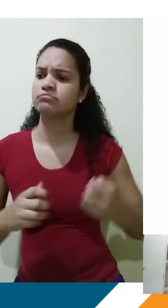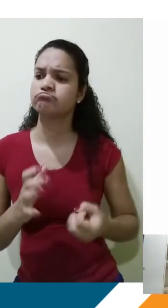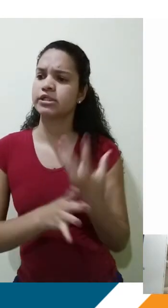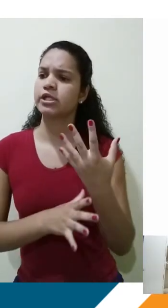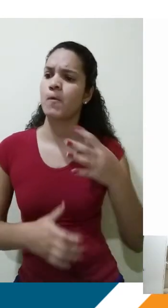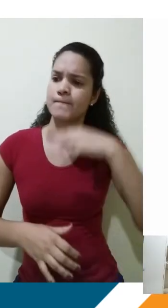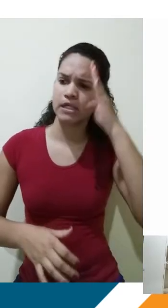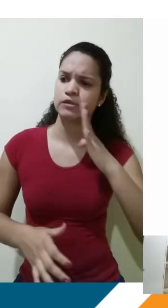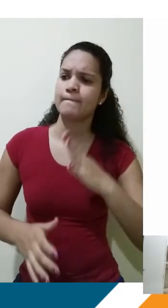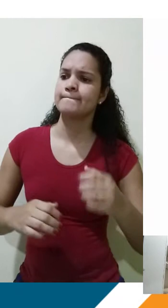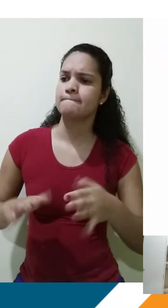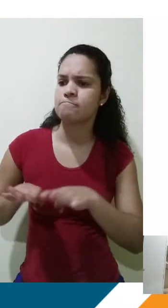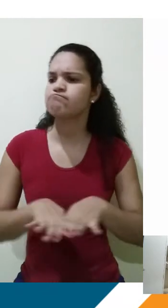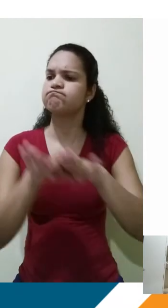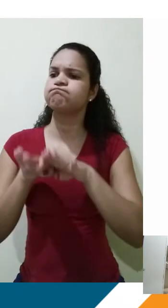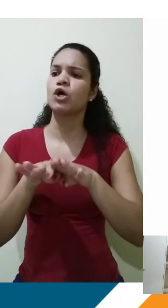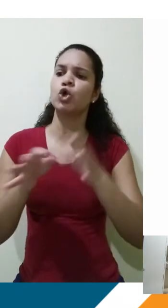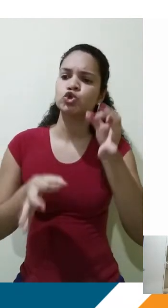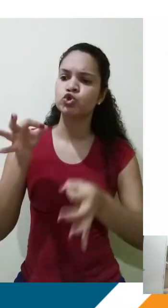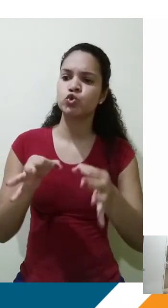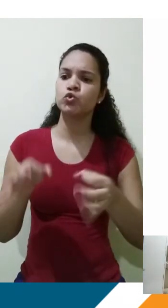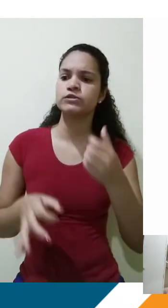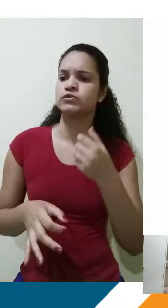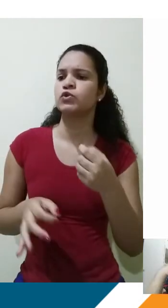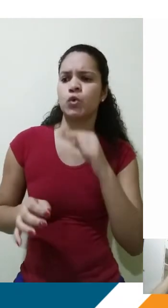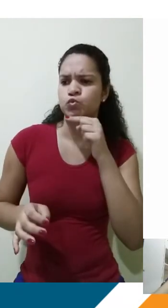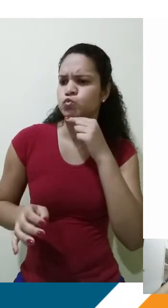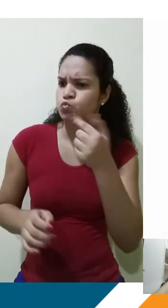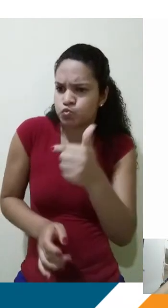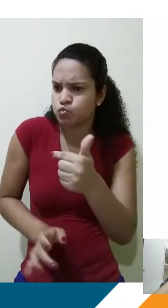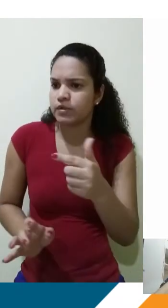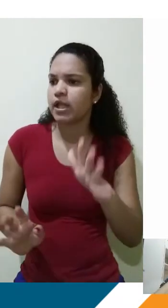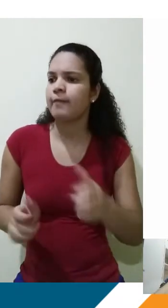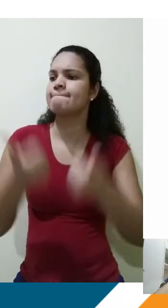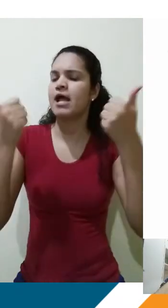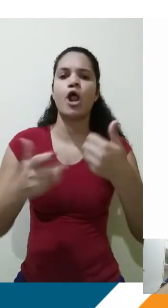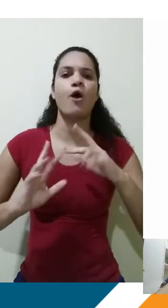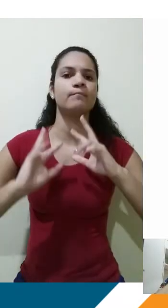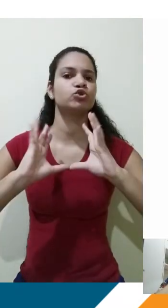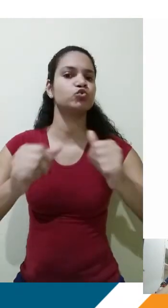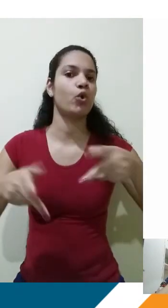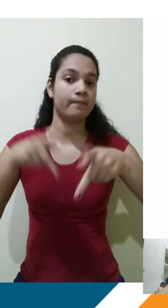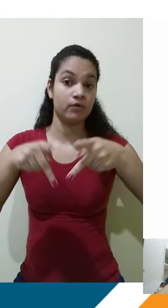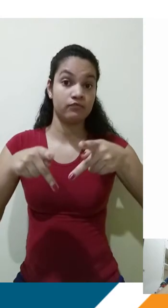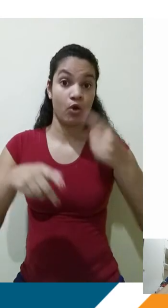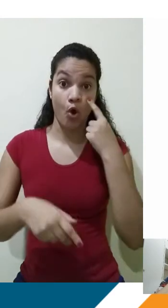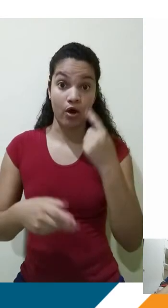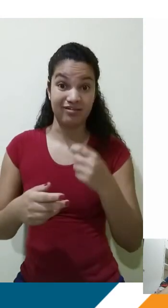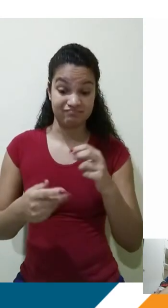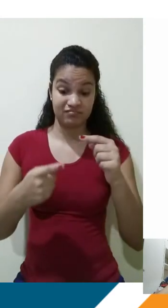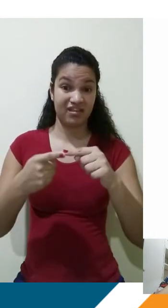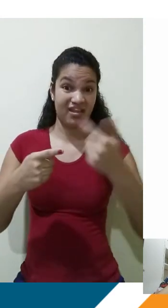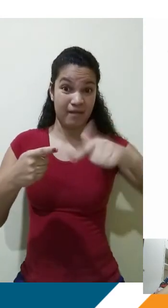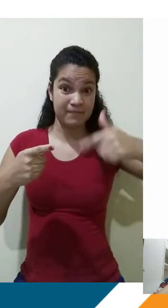toda a população. Então percebam que o que é importante para a gente aqui é não cometer aqueles 4 errinhos. Repetir demais, a gente tem